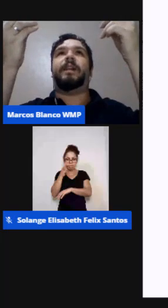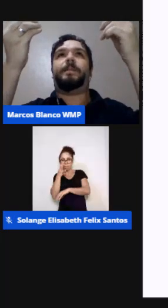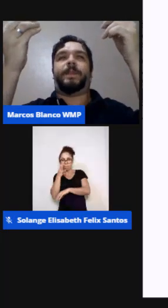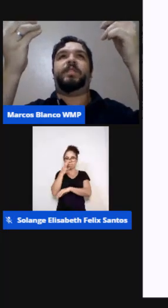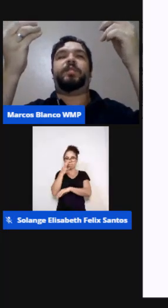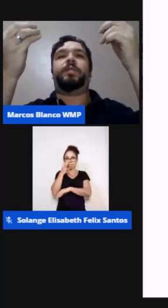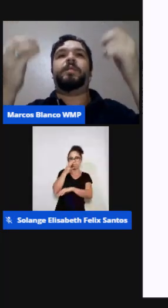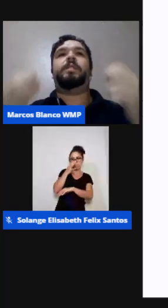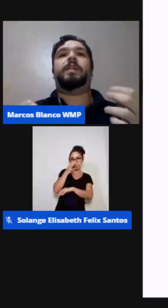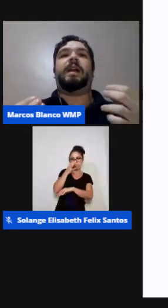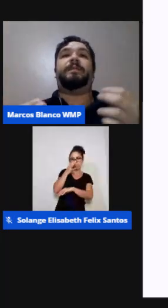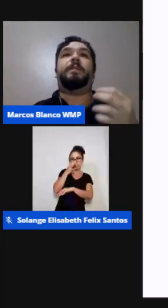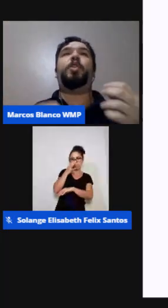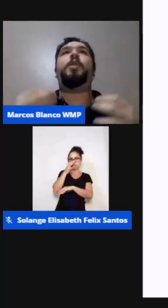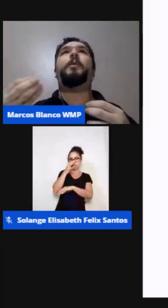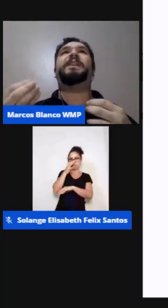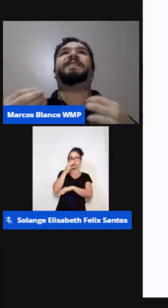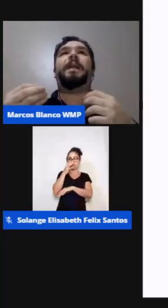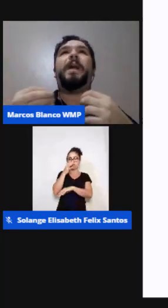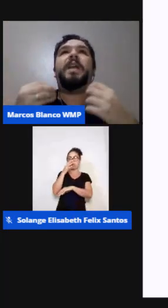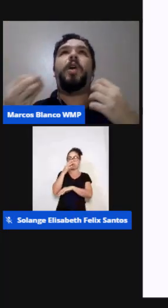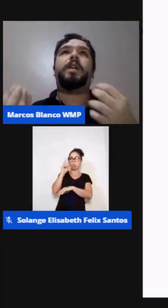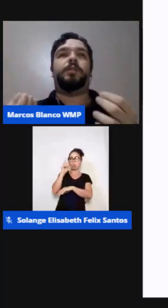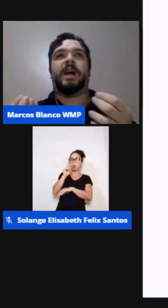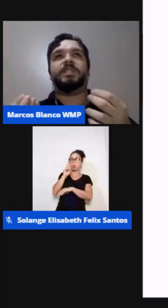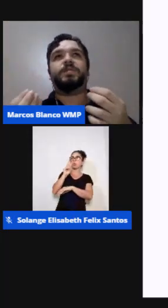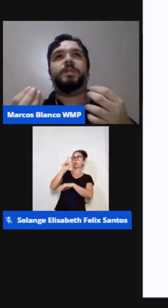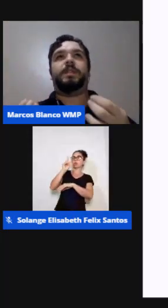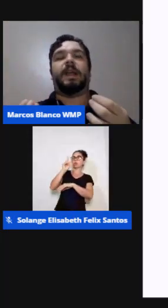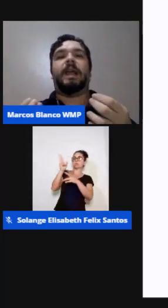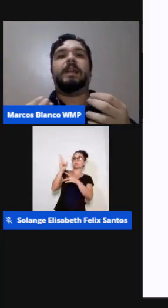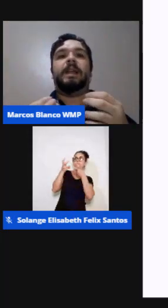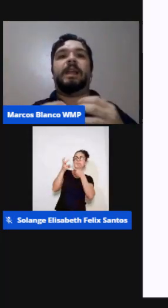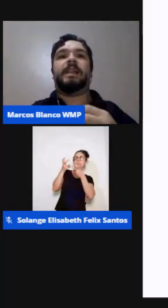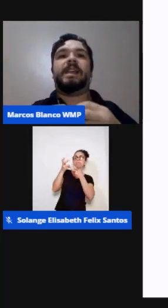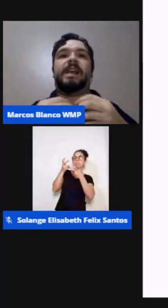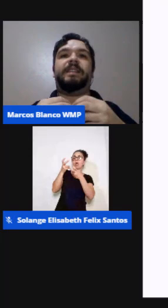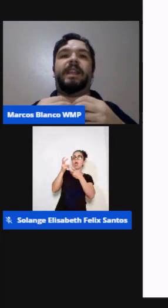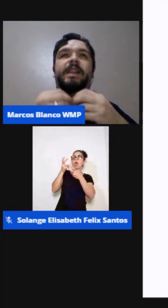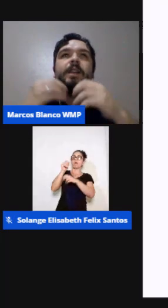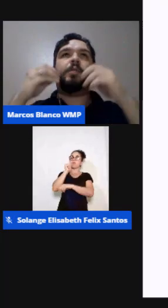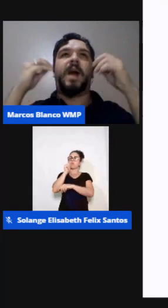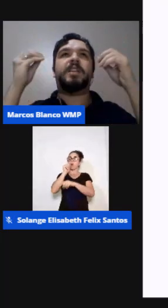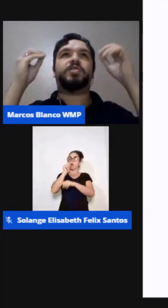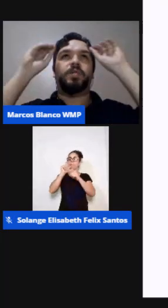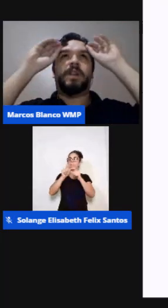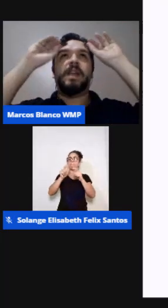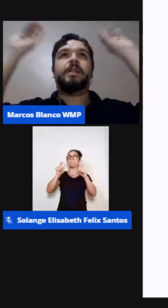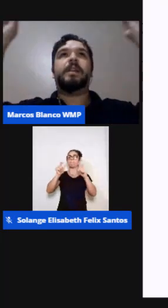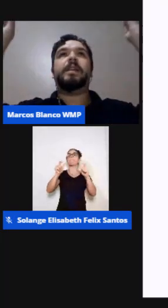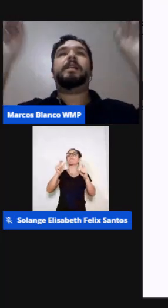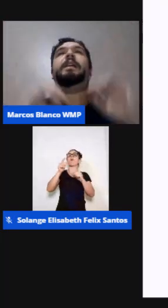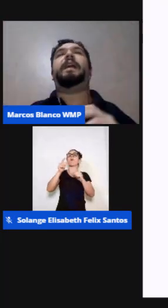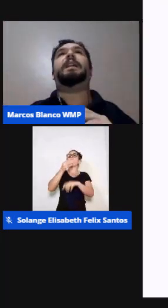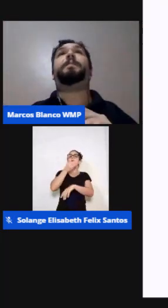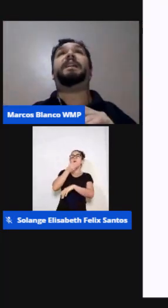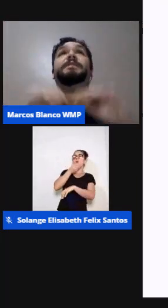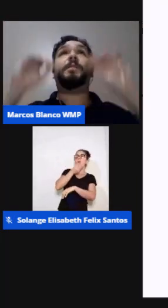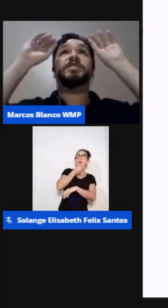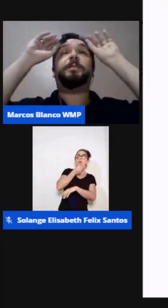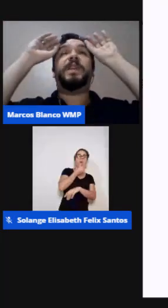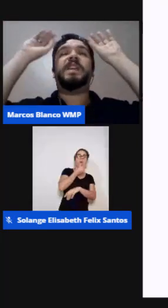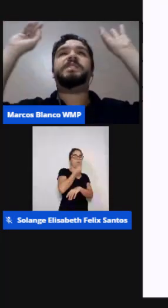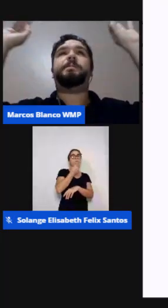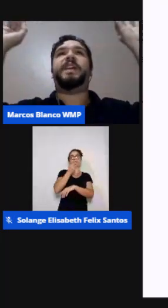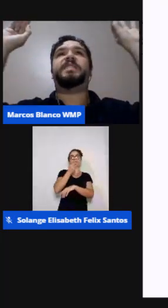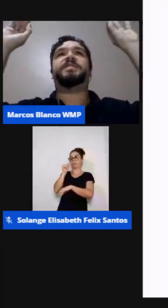até observar isso. A fêmea, normalmente, ela é maior que o macho, tá? E a antena do macho, né? Ela